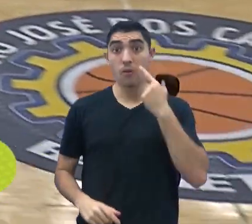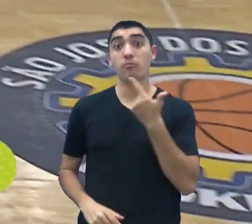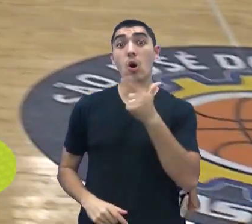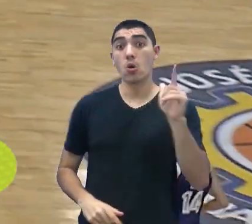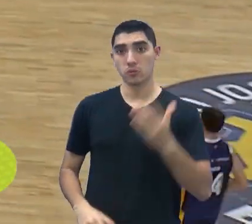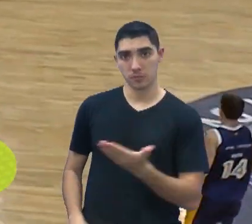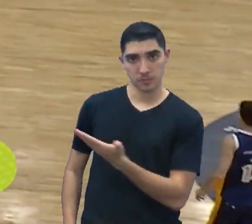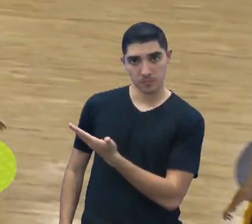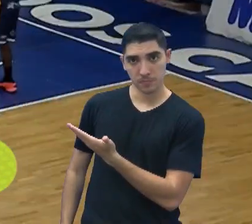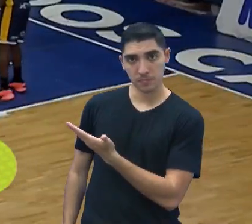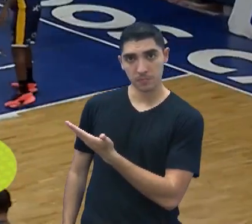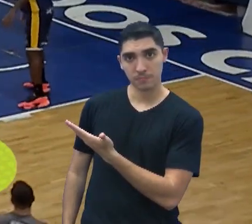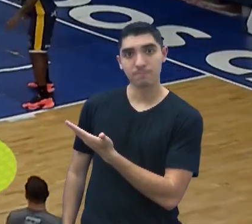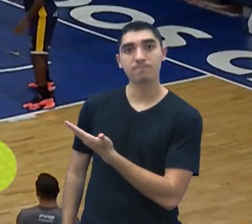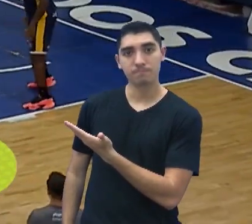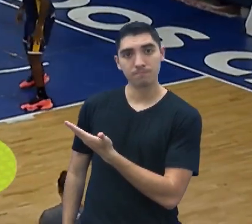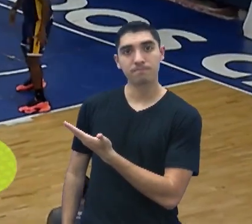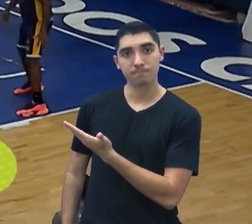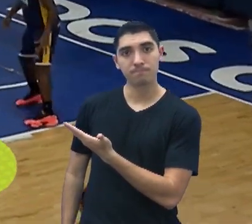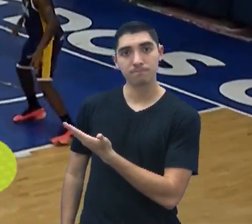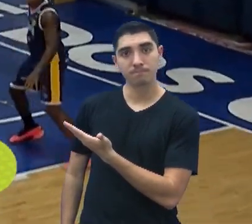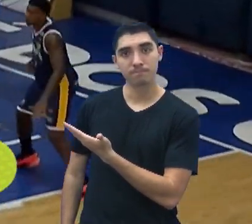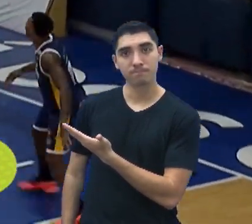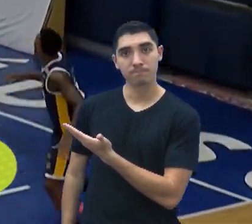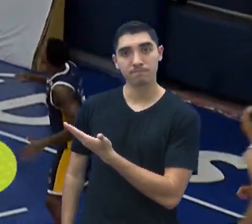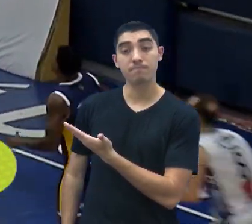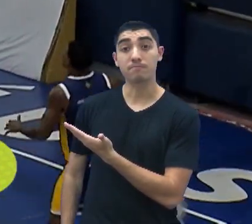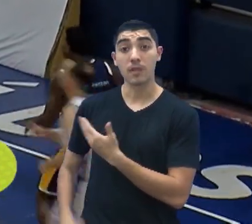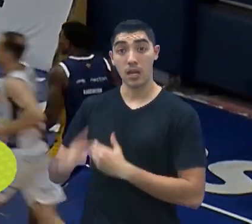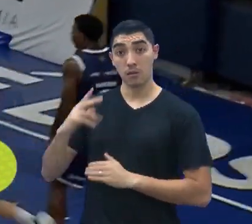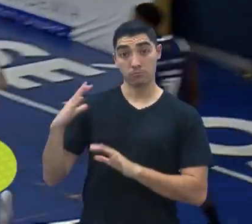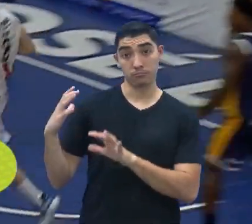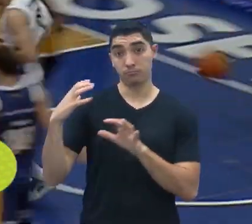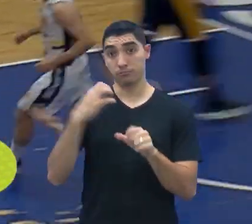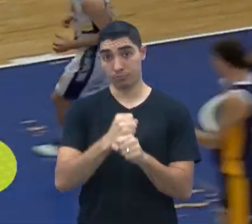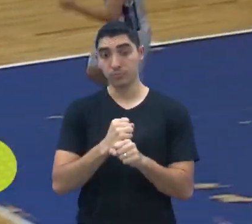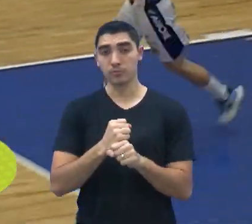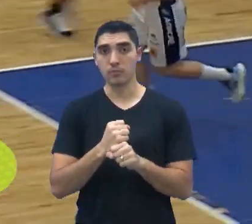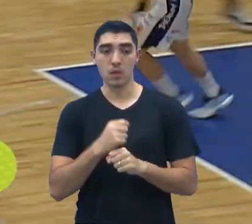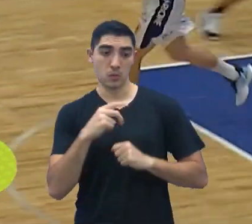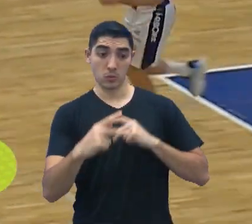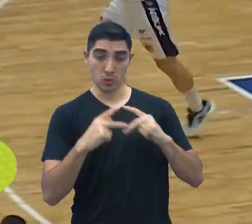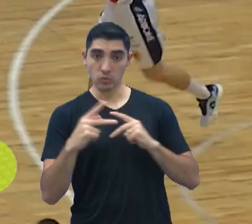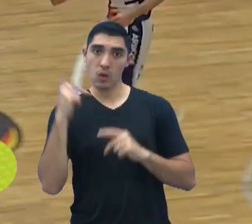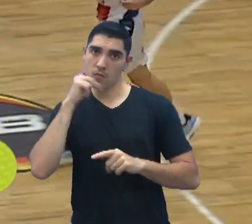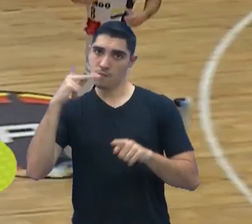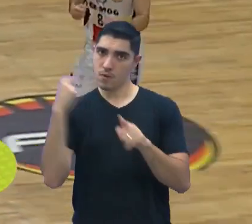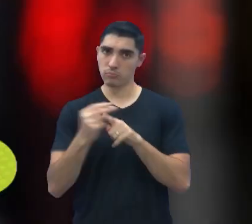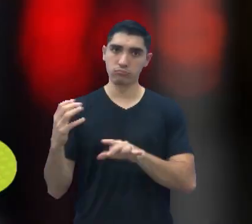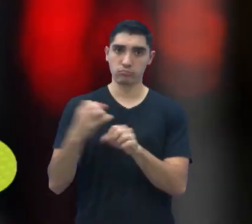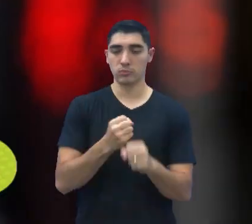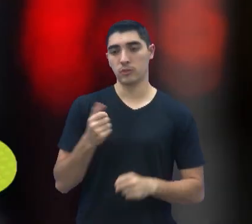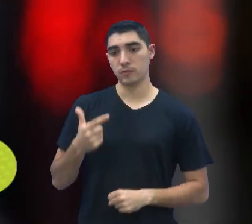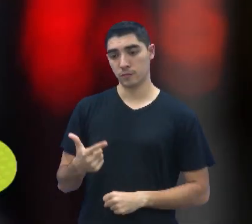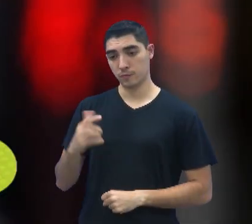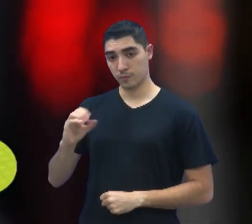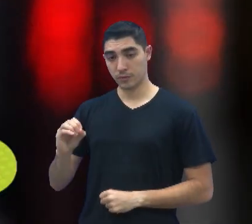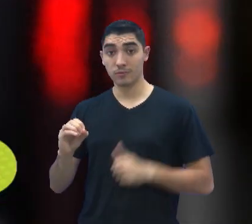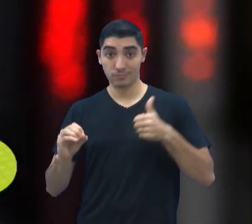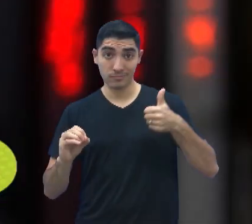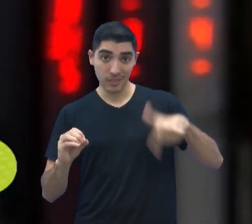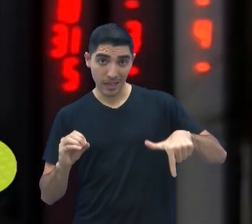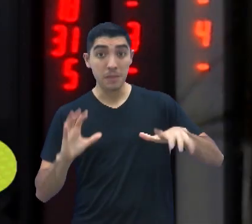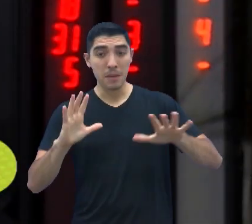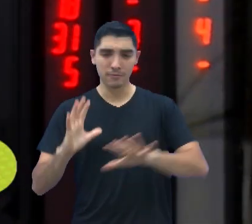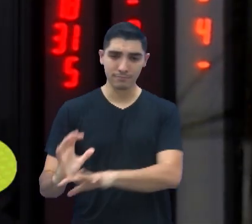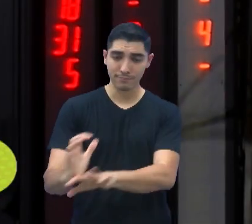o São José desgarrar. E a segunda parcial fechou com vitória do São José em 20-17. Mas no placar do